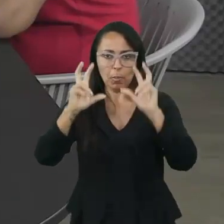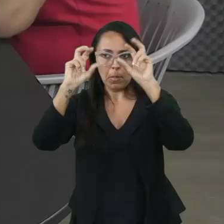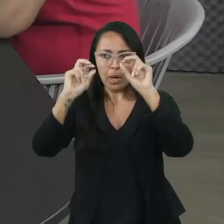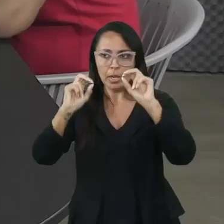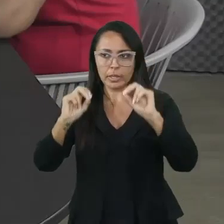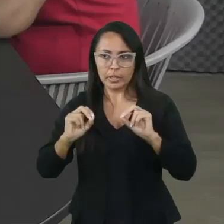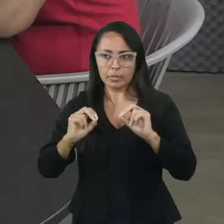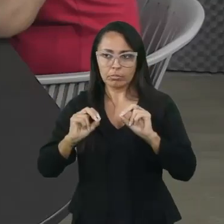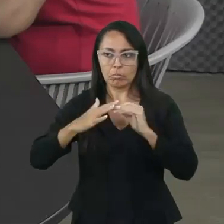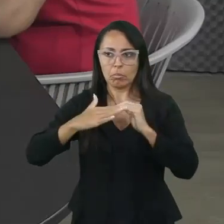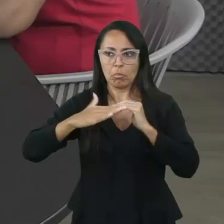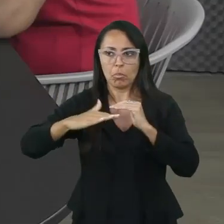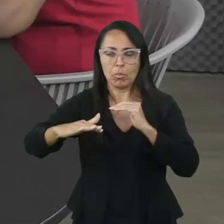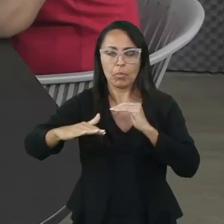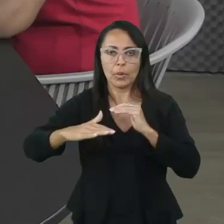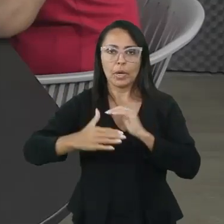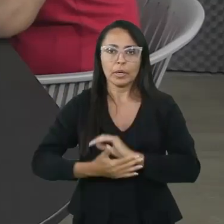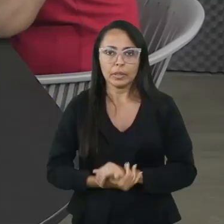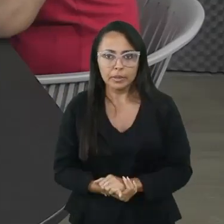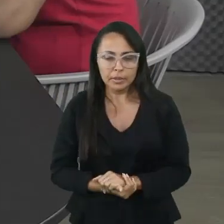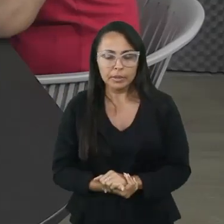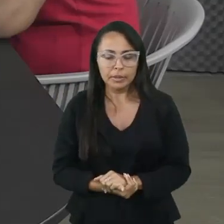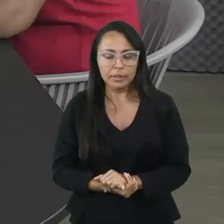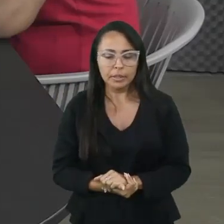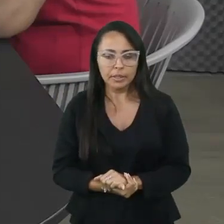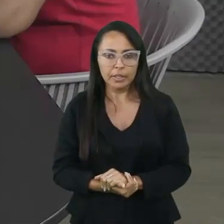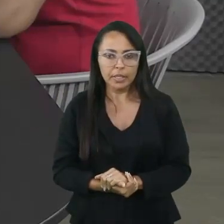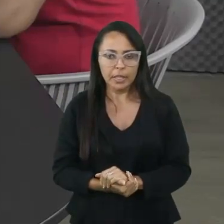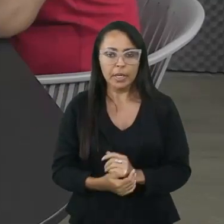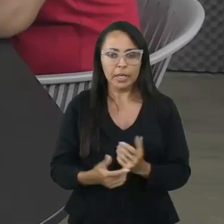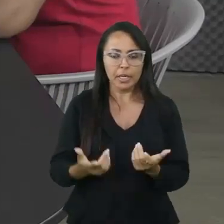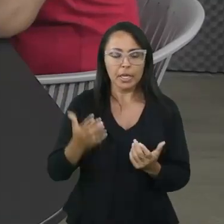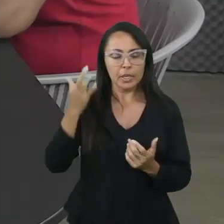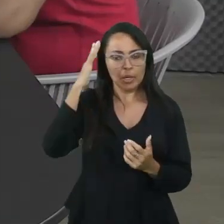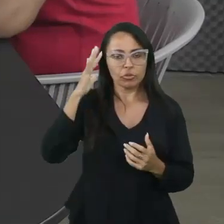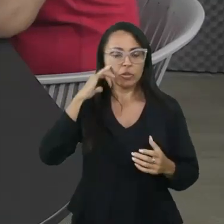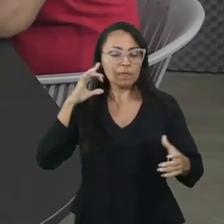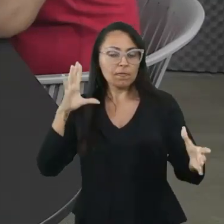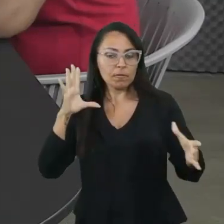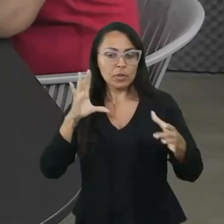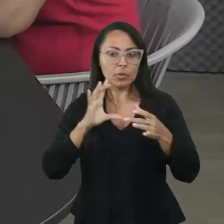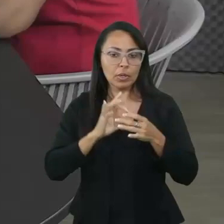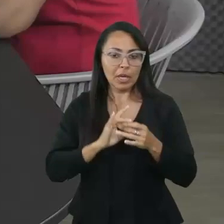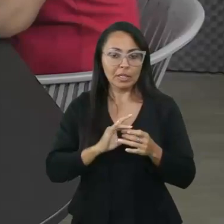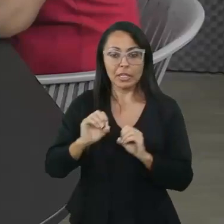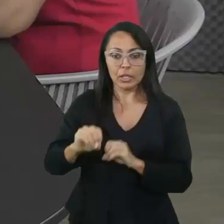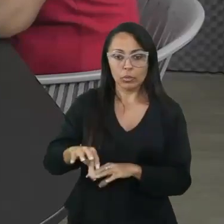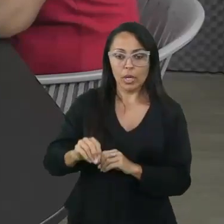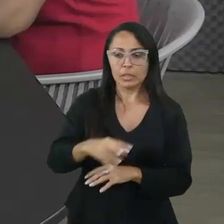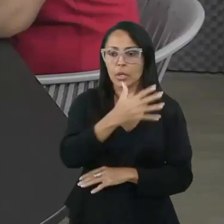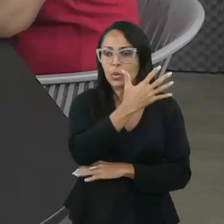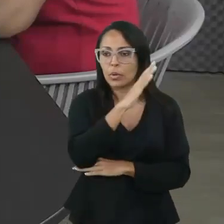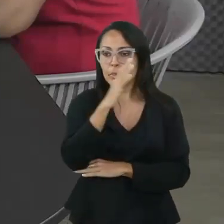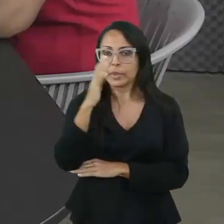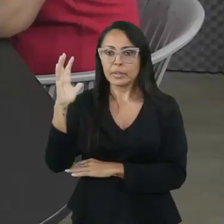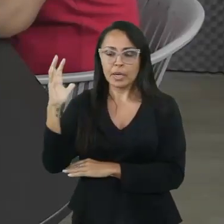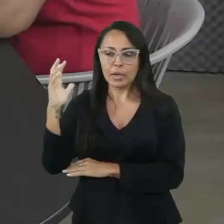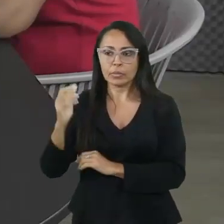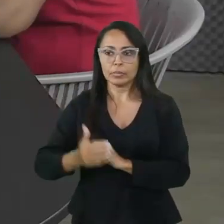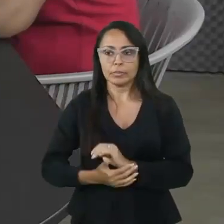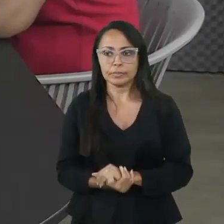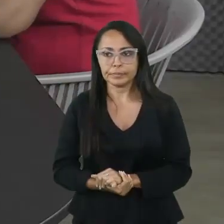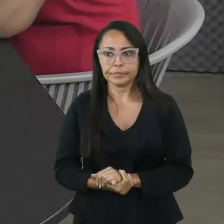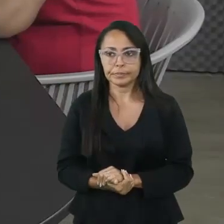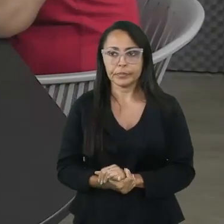esse local tem para se explorar questões vinculadas à educação ambiental, não só